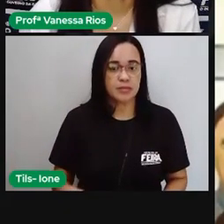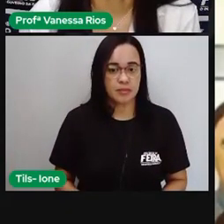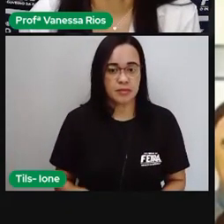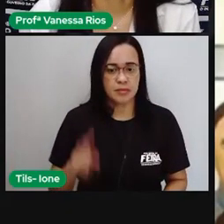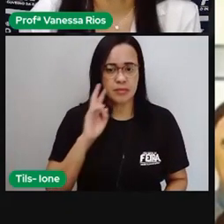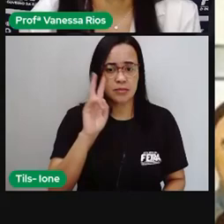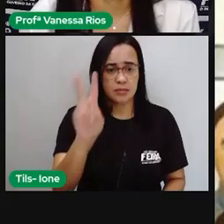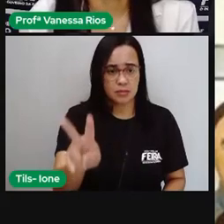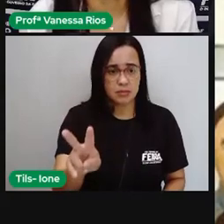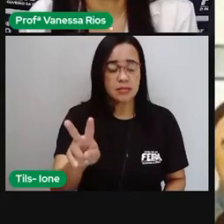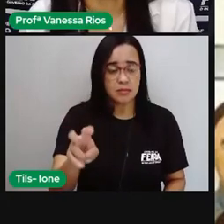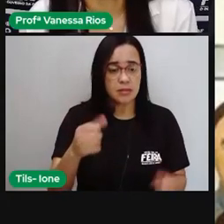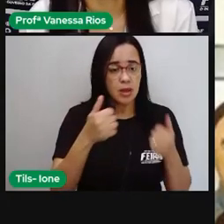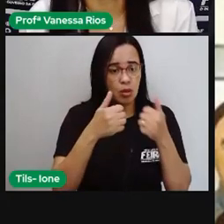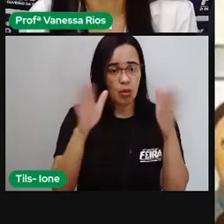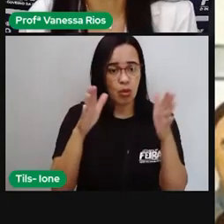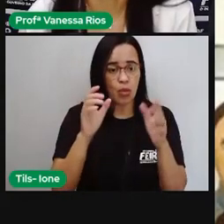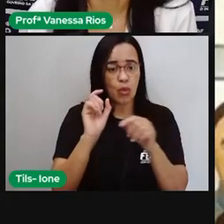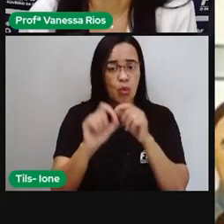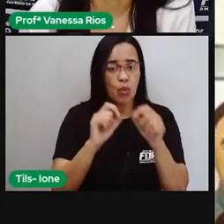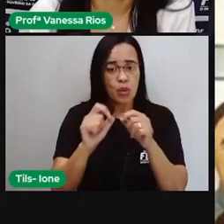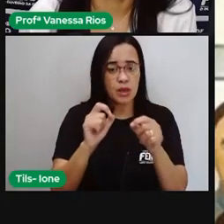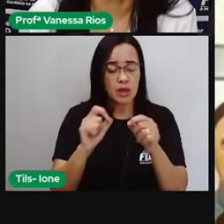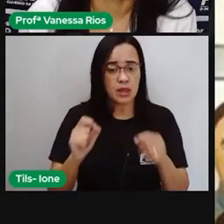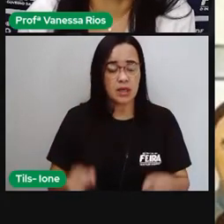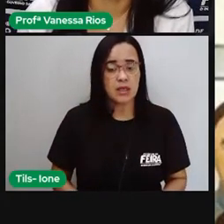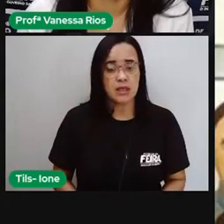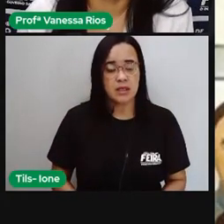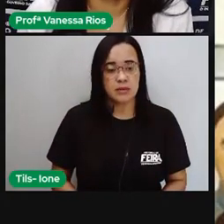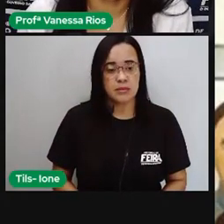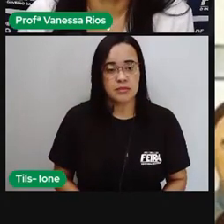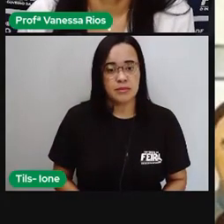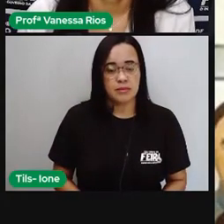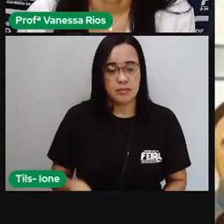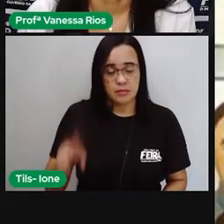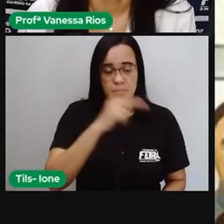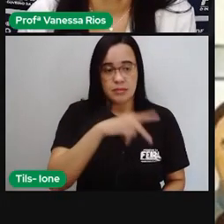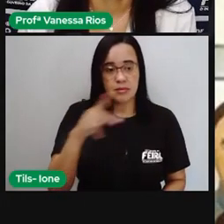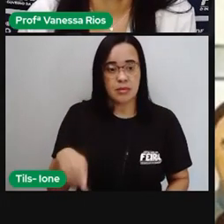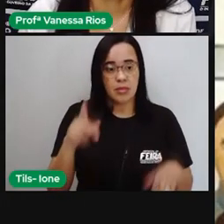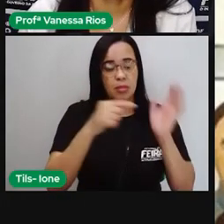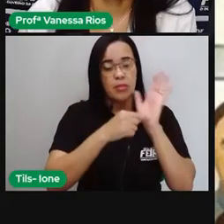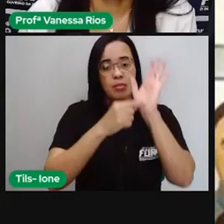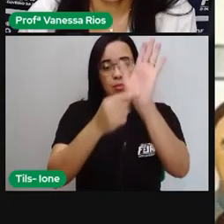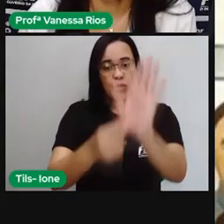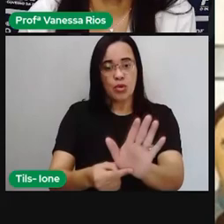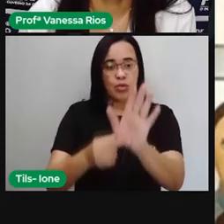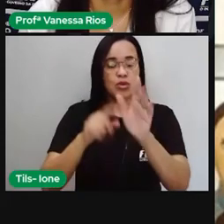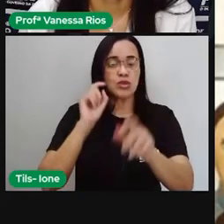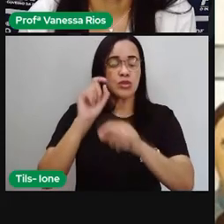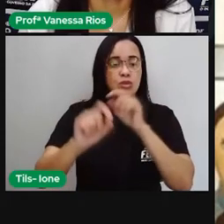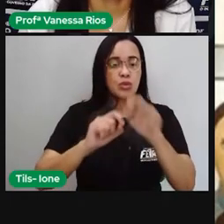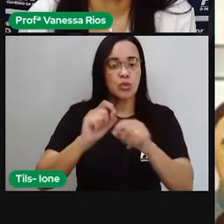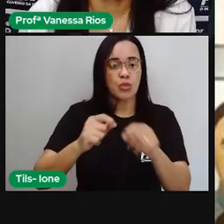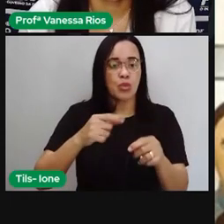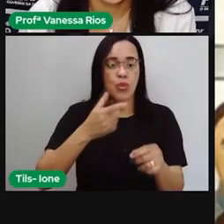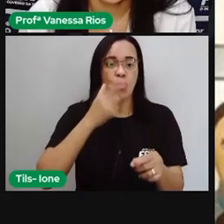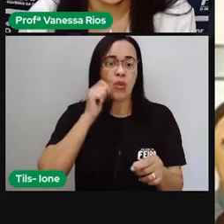E aí, para começar, trouxe novamente aí a tela de Tarsila do Amaral, que